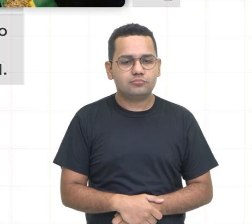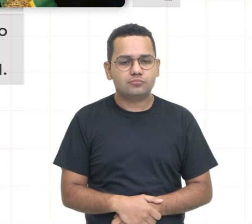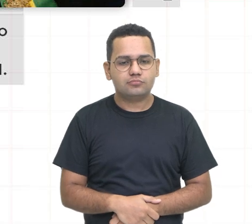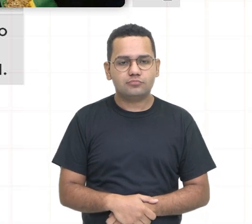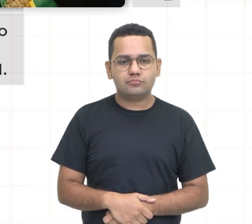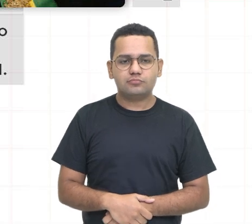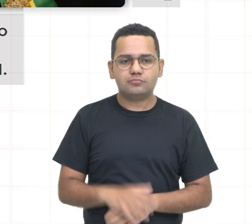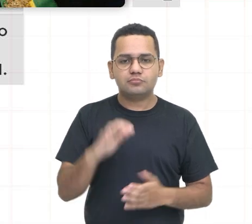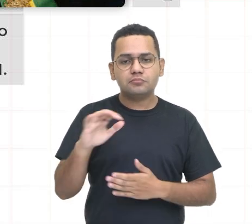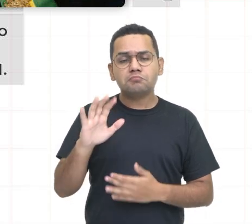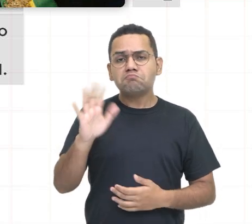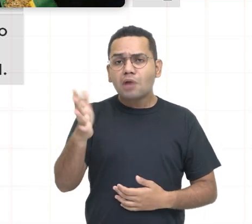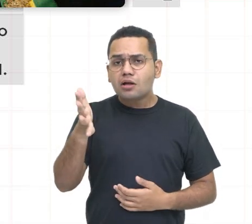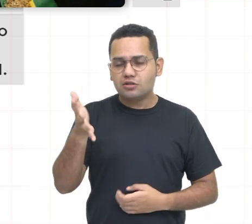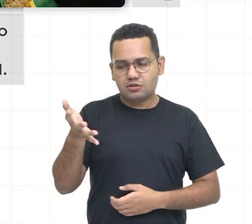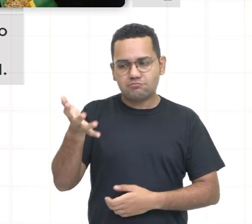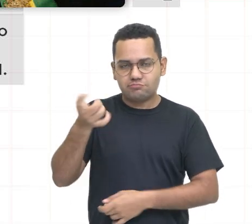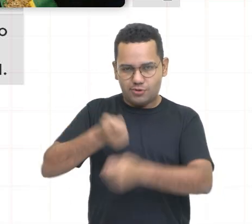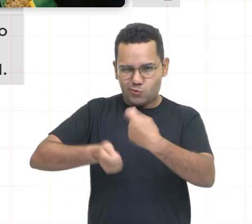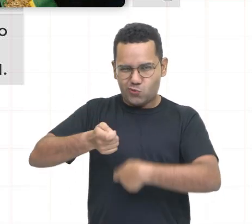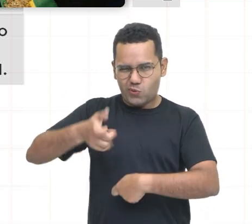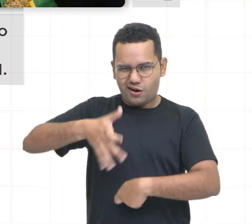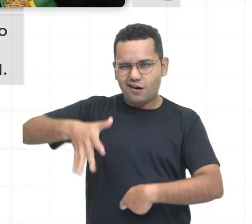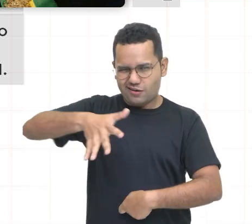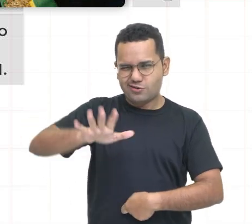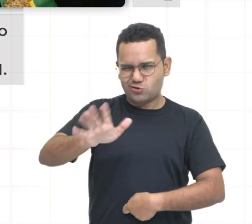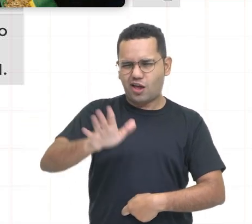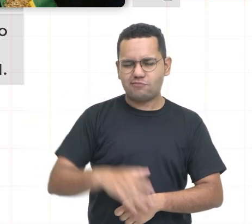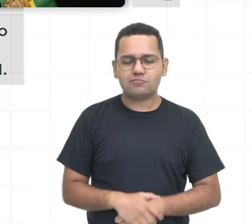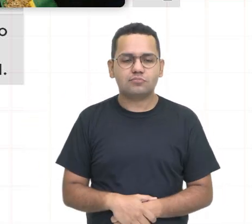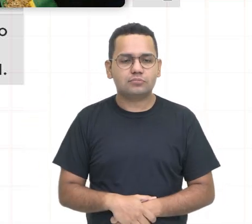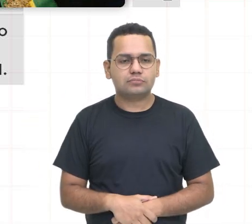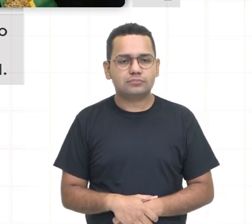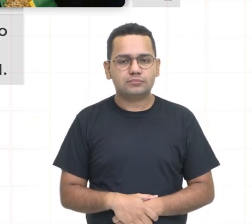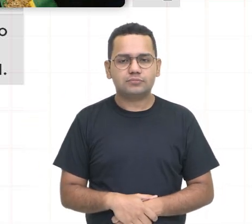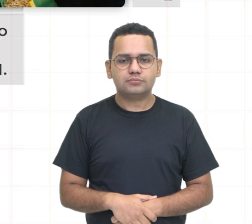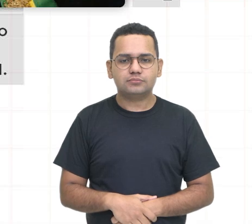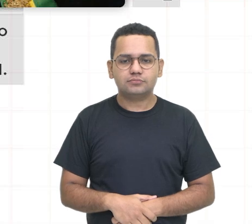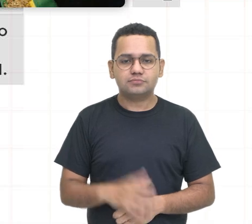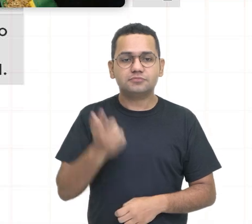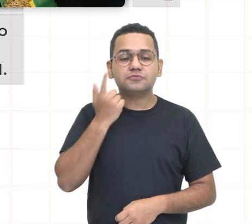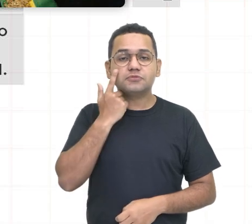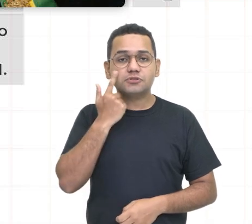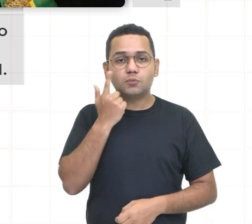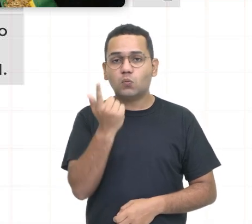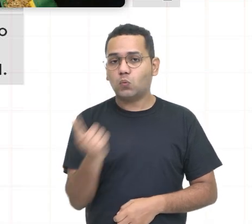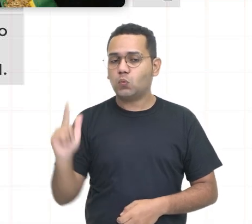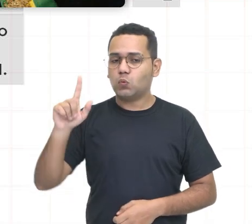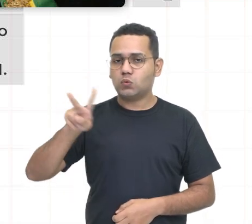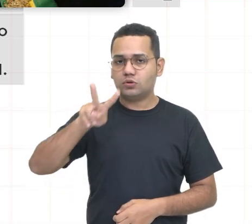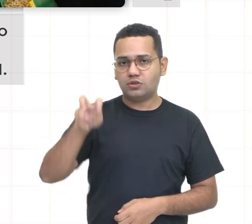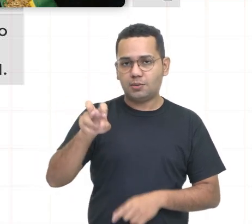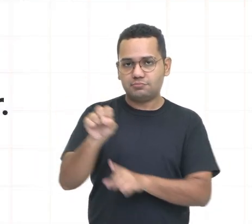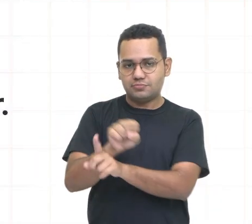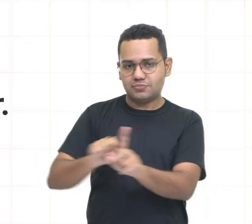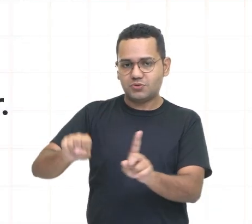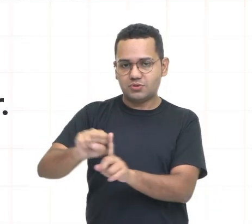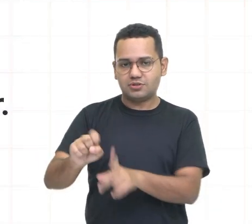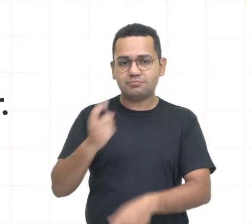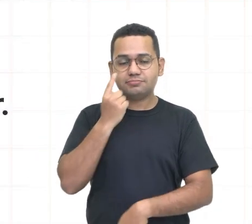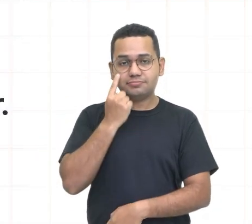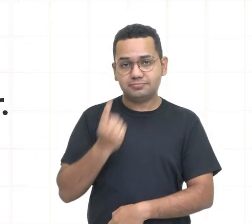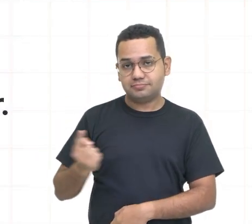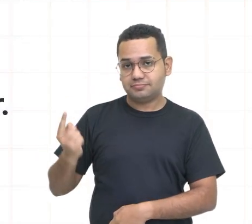vimos aqui econômicos, não podemos esquecer do viés social. Vamos à questão das políticas